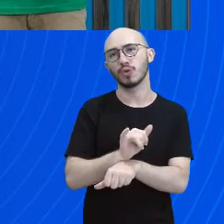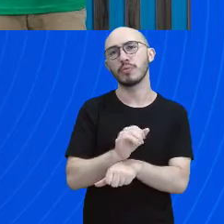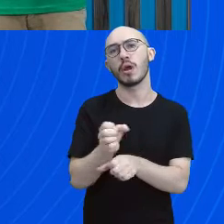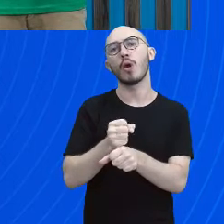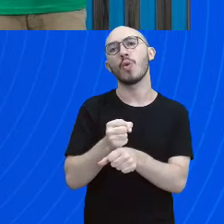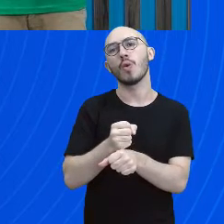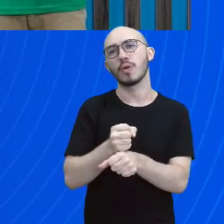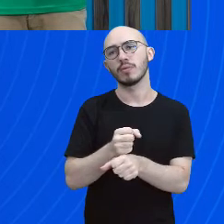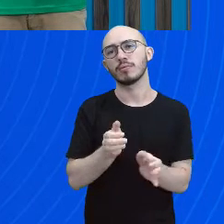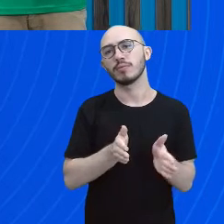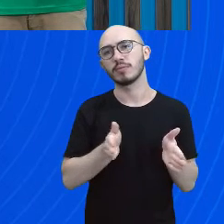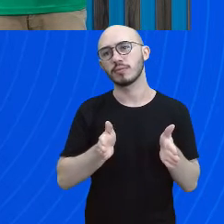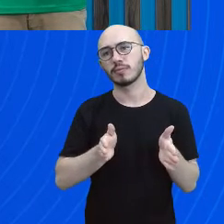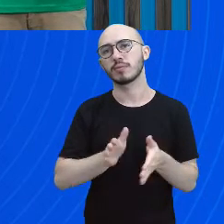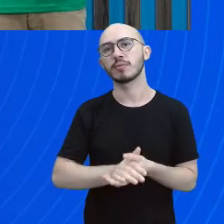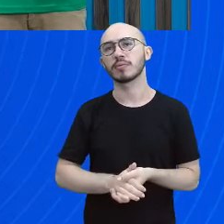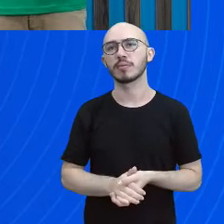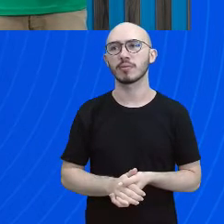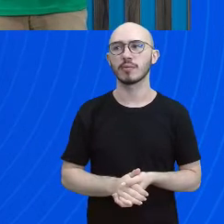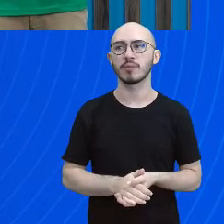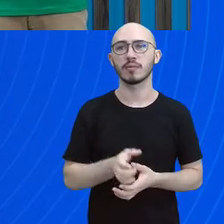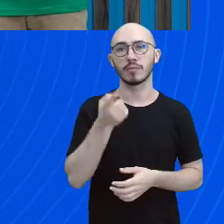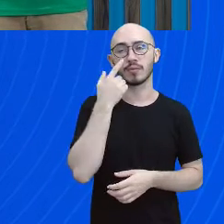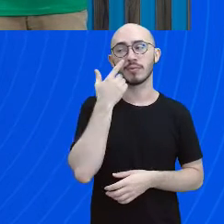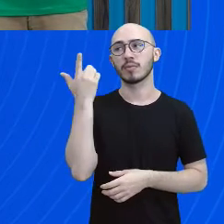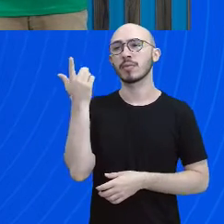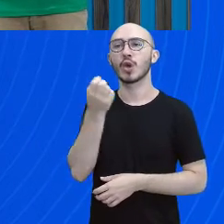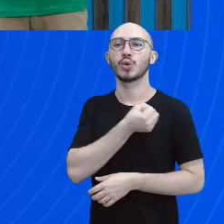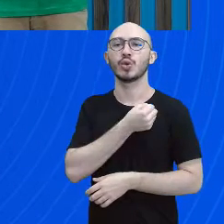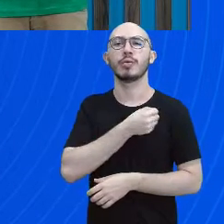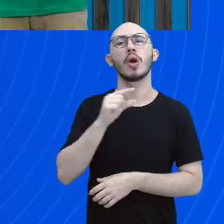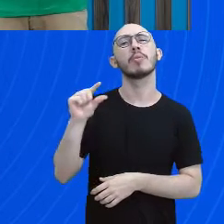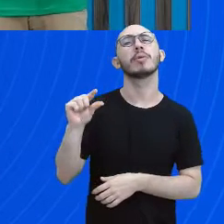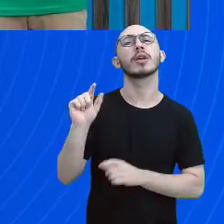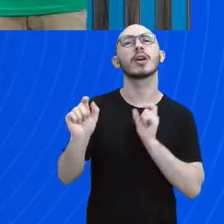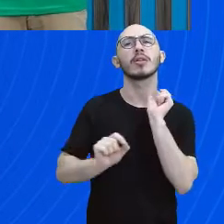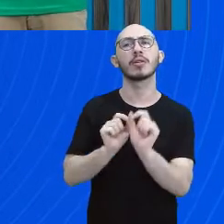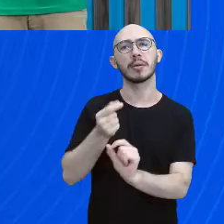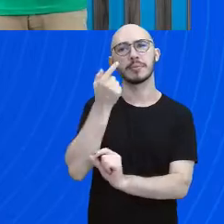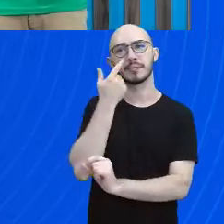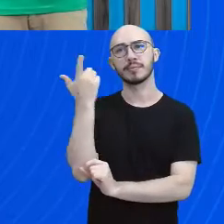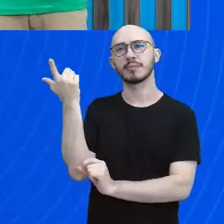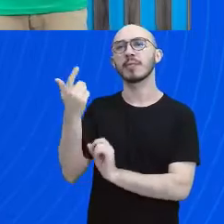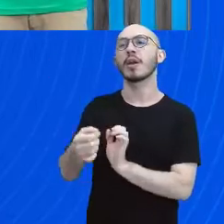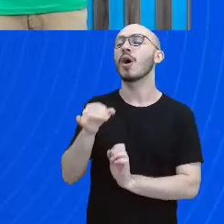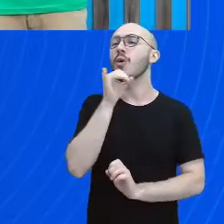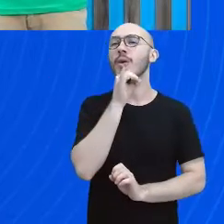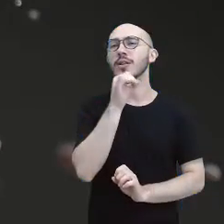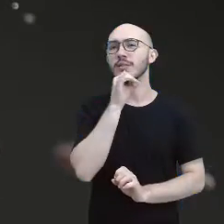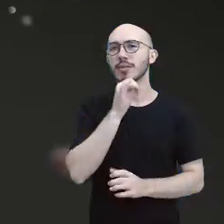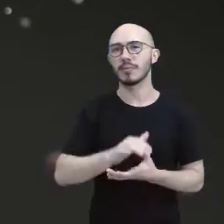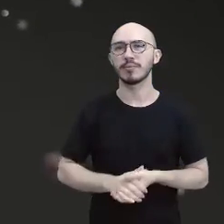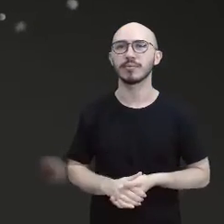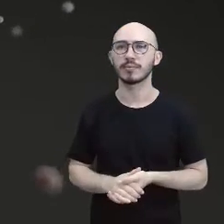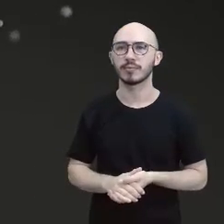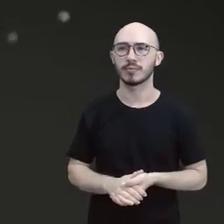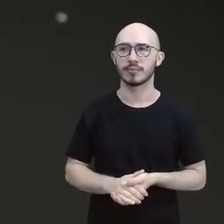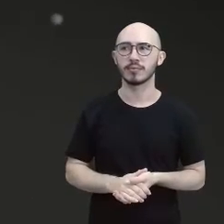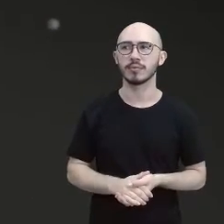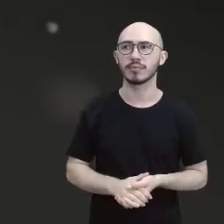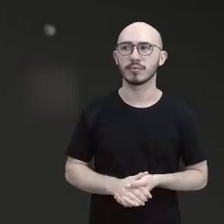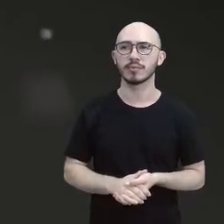sendo o nosso número grande. O nosso número pequeno vai ser esse daqui. Eu criei uma situação que é mais ou menos o seguinte. Qual o tamanho